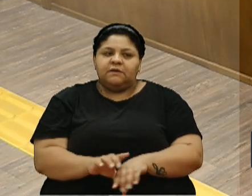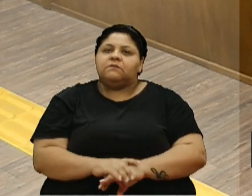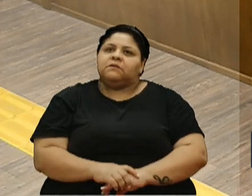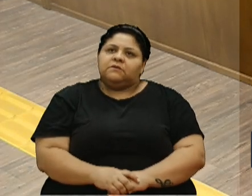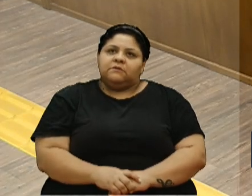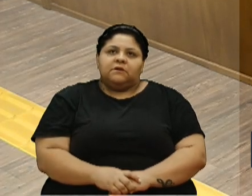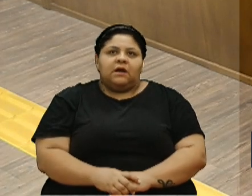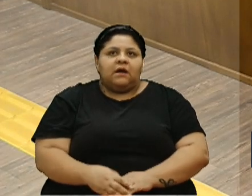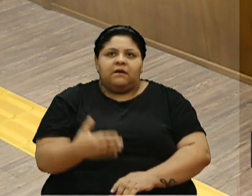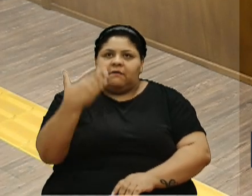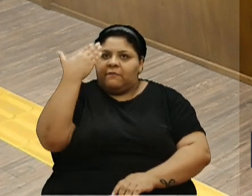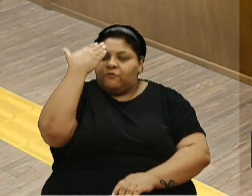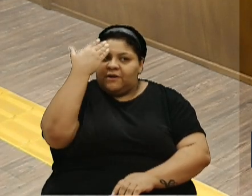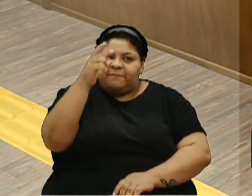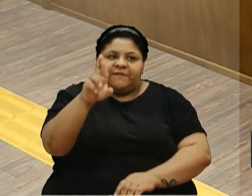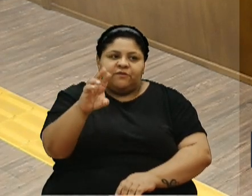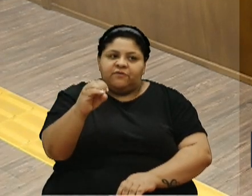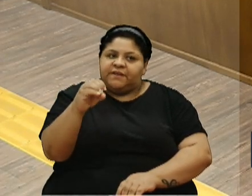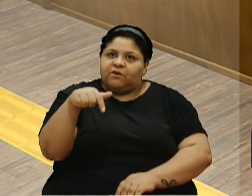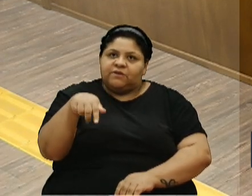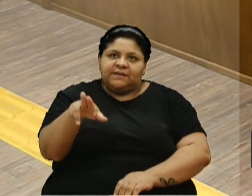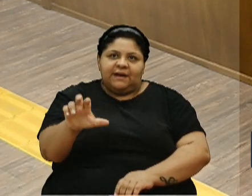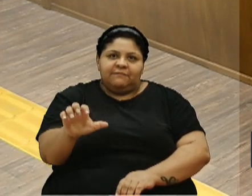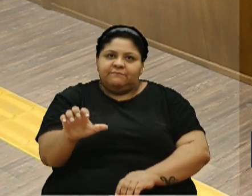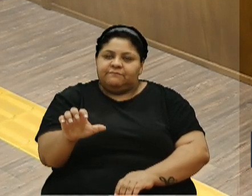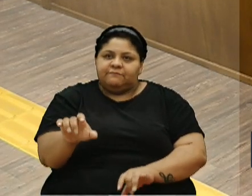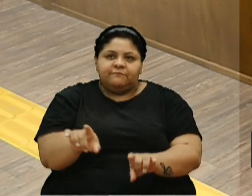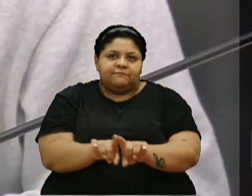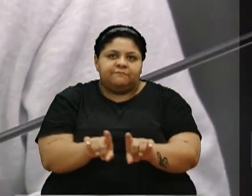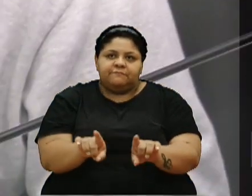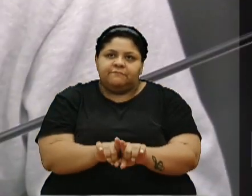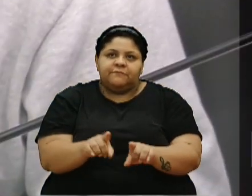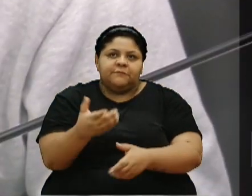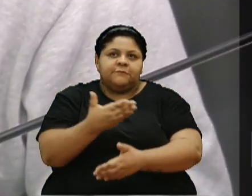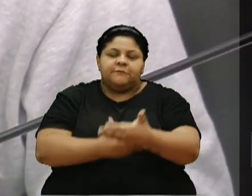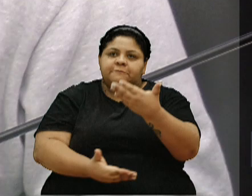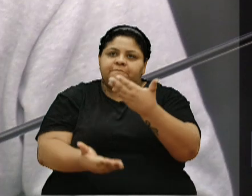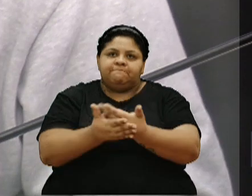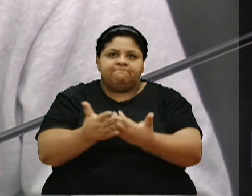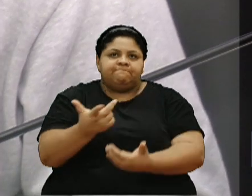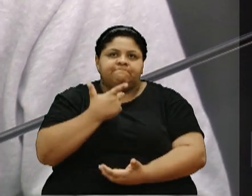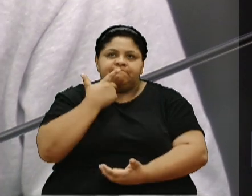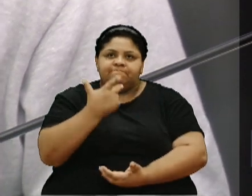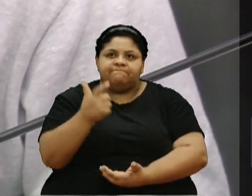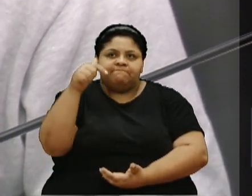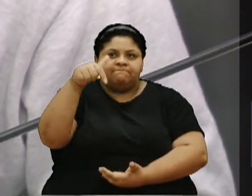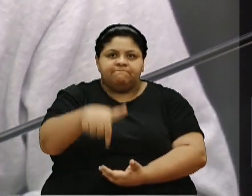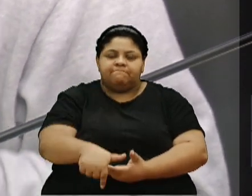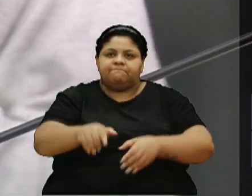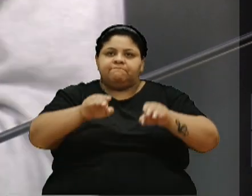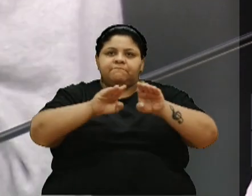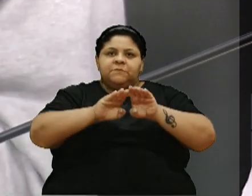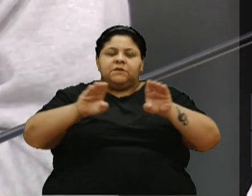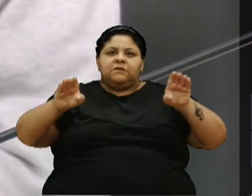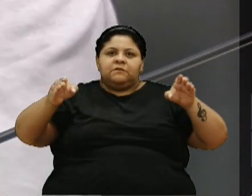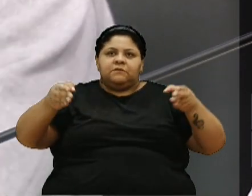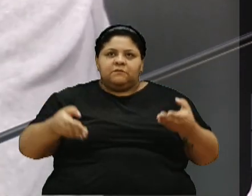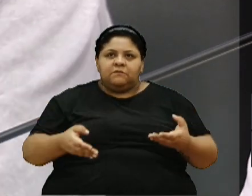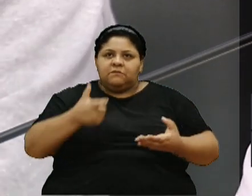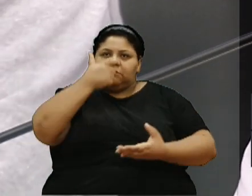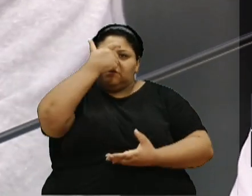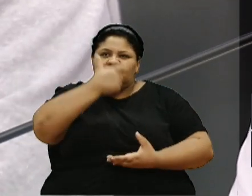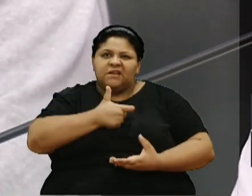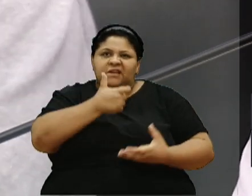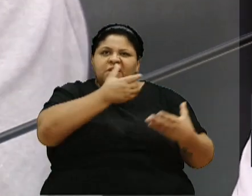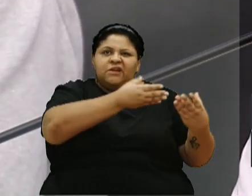Muito obrigada, Roque. Eu escutei atentamente a todas as falas aqui dessa mesa e me parece assim que elas foram